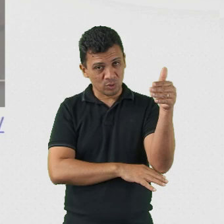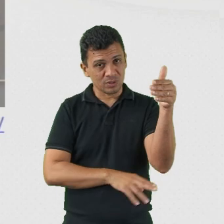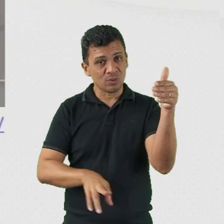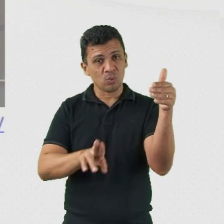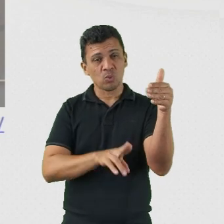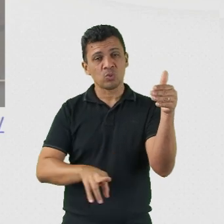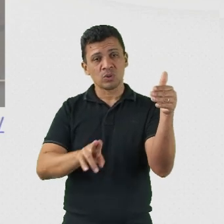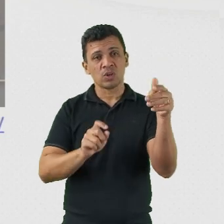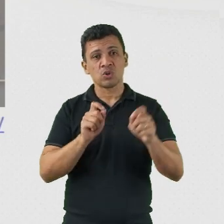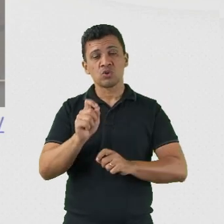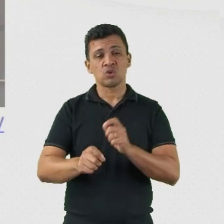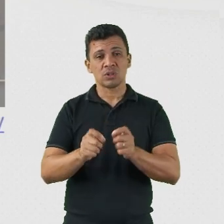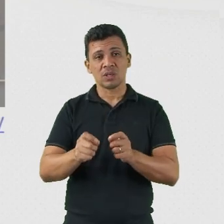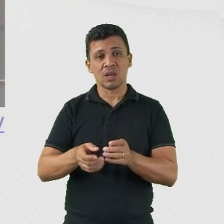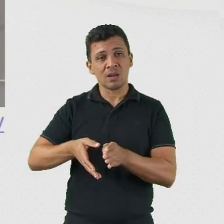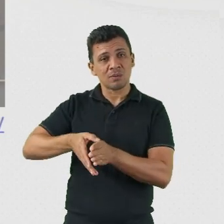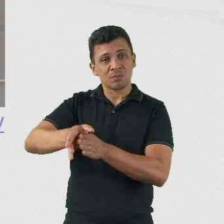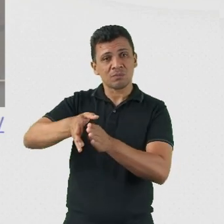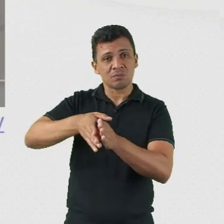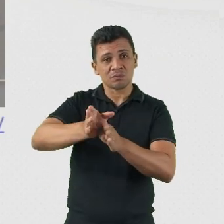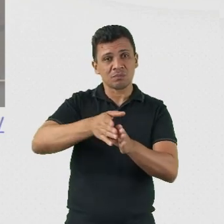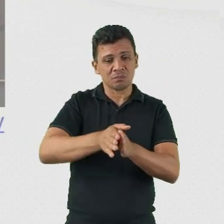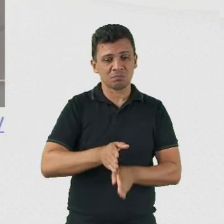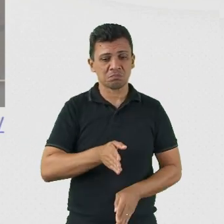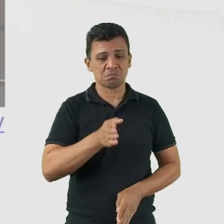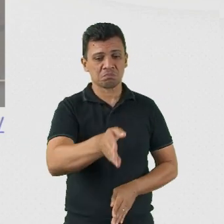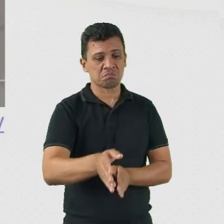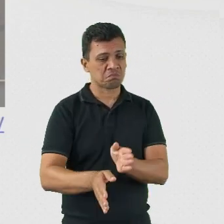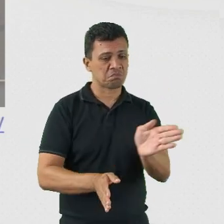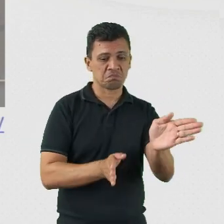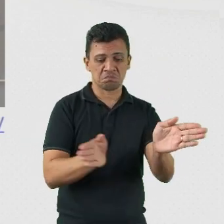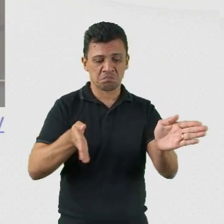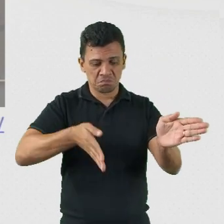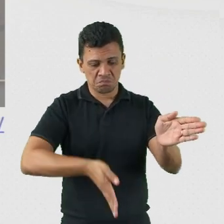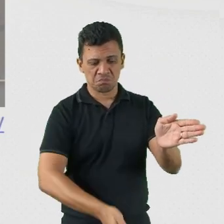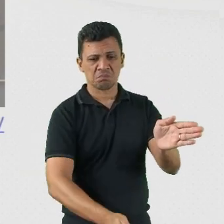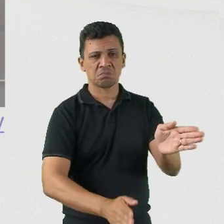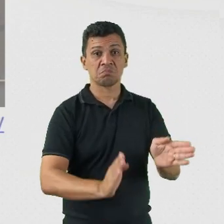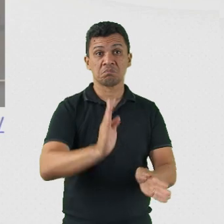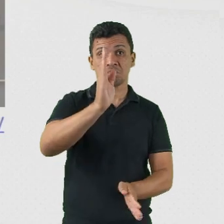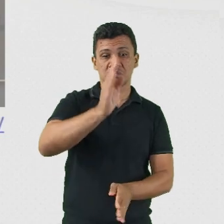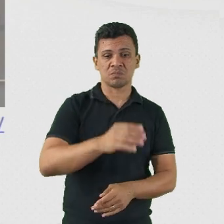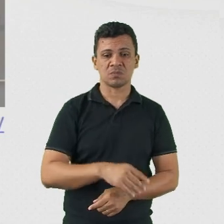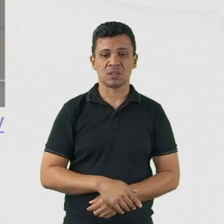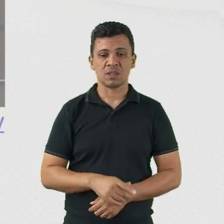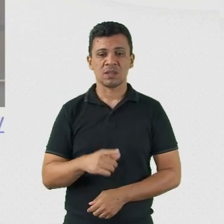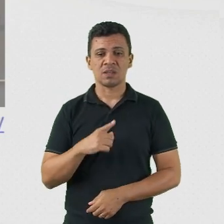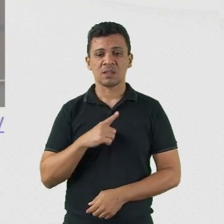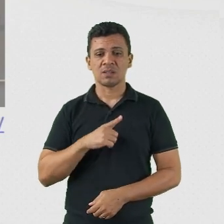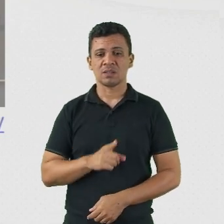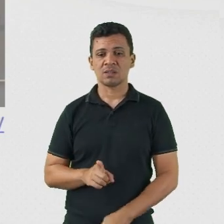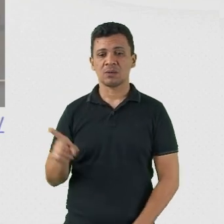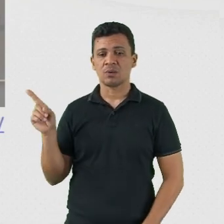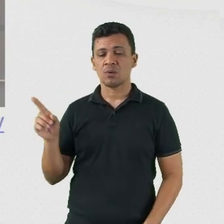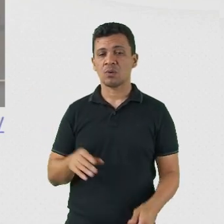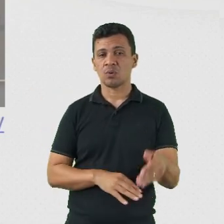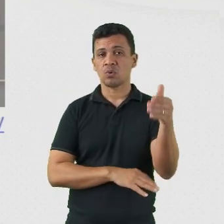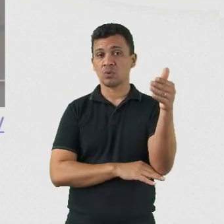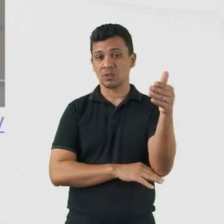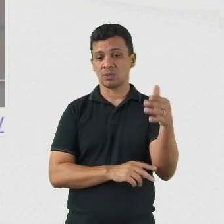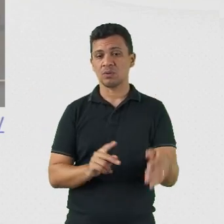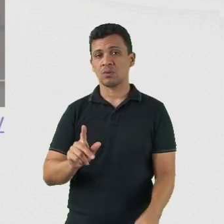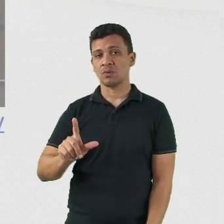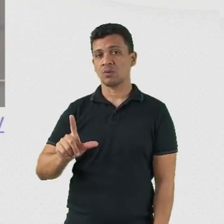para dar o direcionamento para as pessoas. Aí nós temos a seta indicando Hotel Lobby e aí